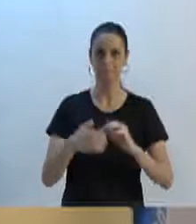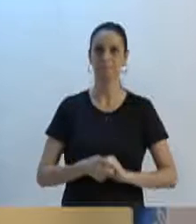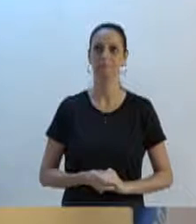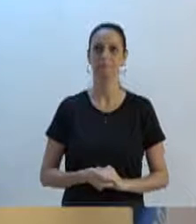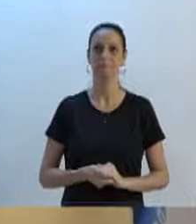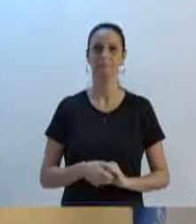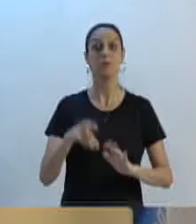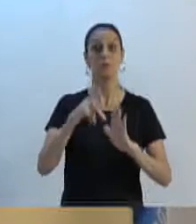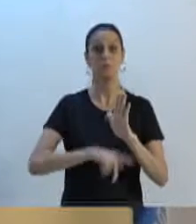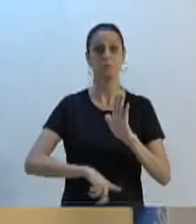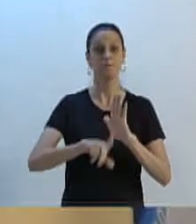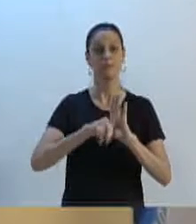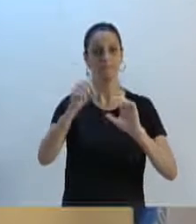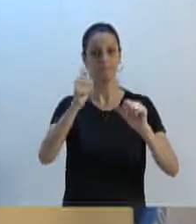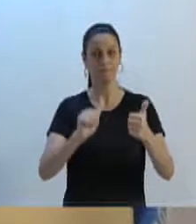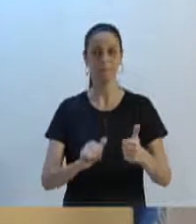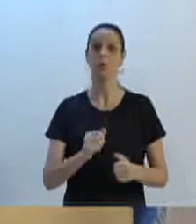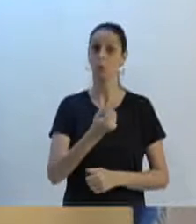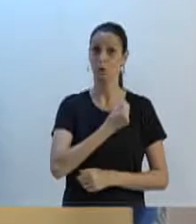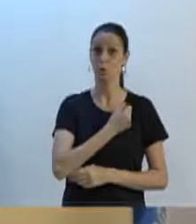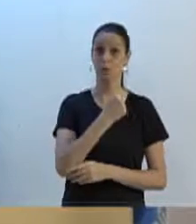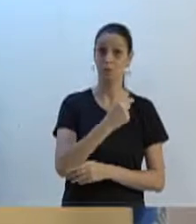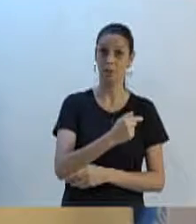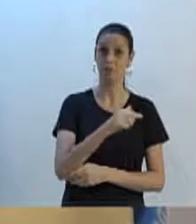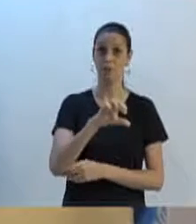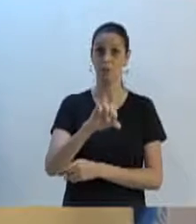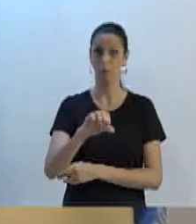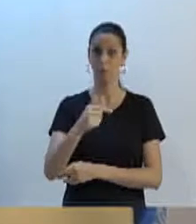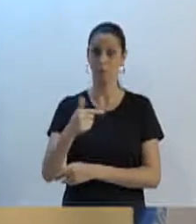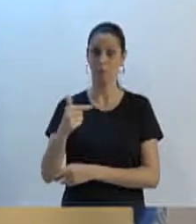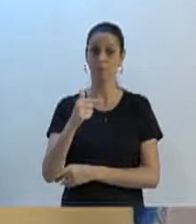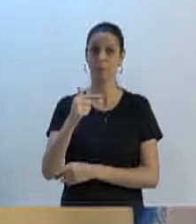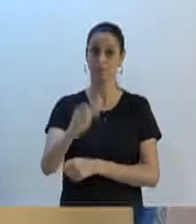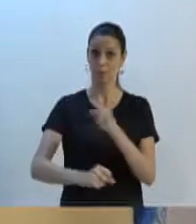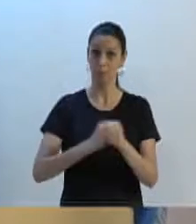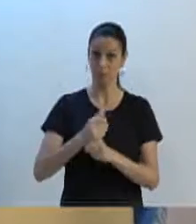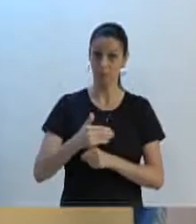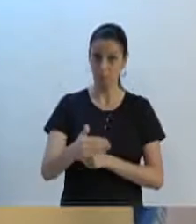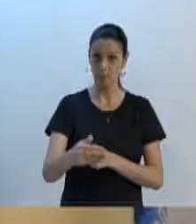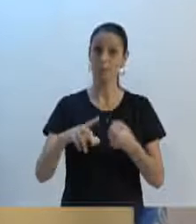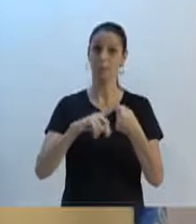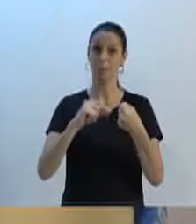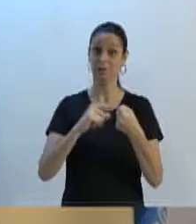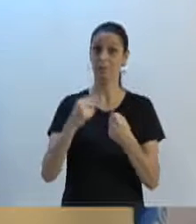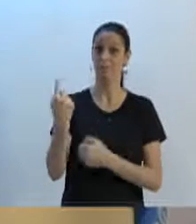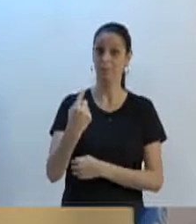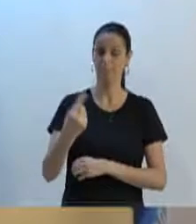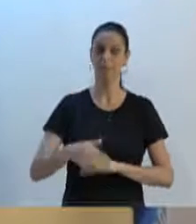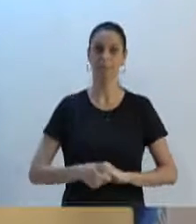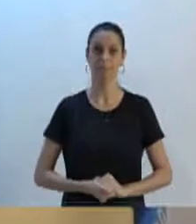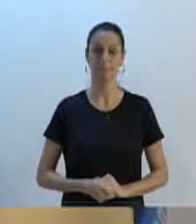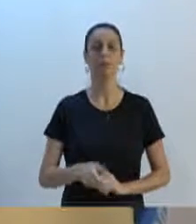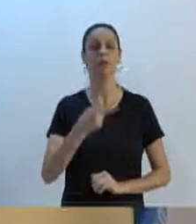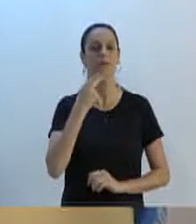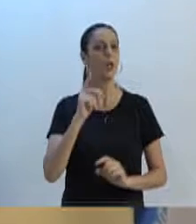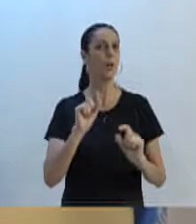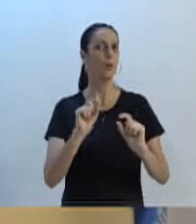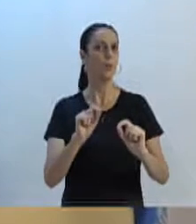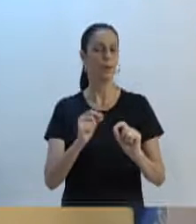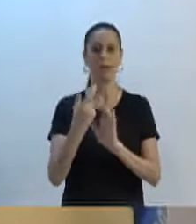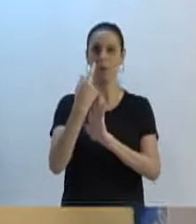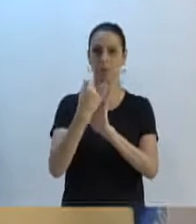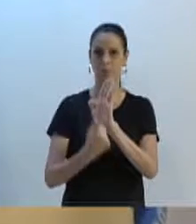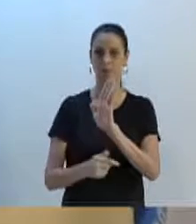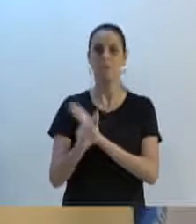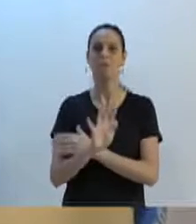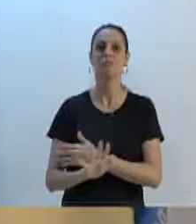de lei 79 22 de 2019 em seu artigo 1º dispõe sobre o orçamento geral